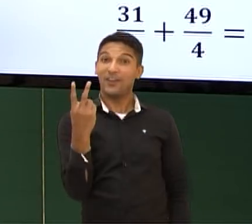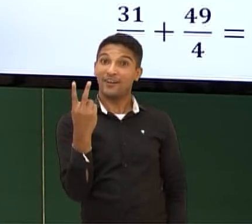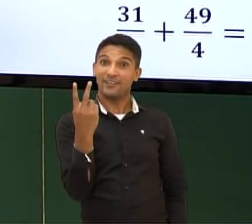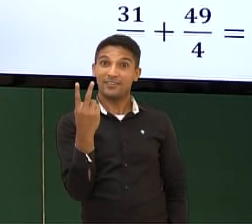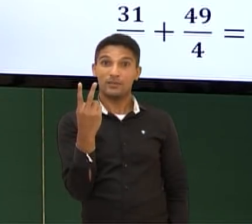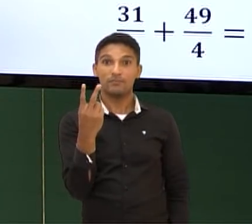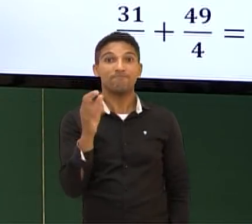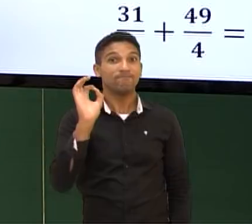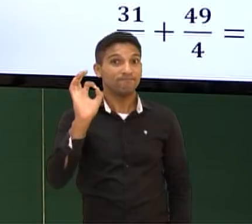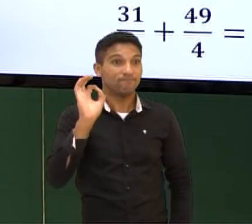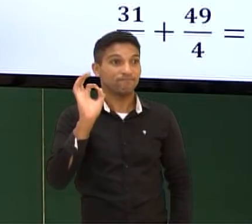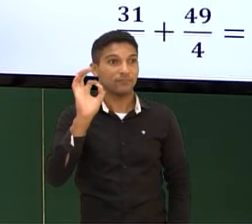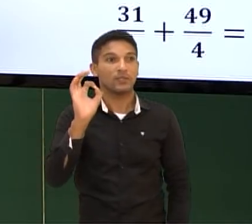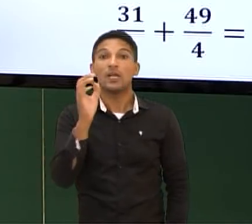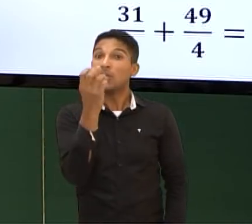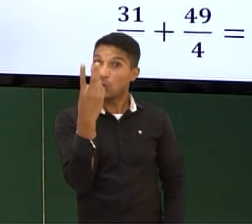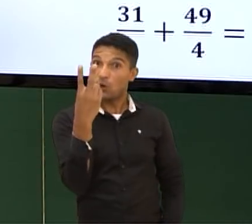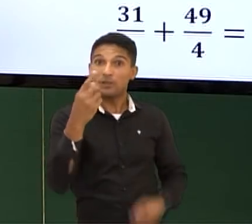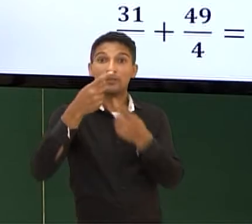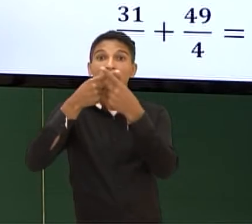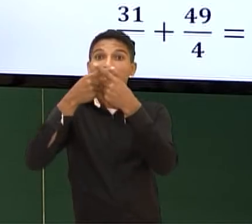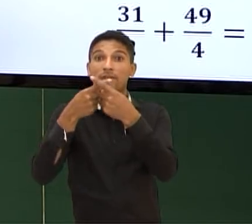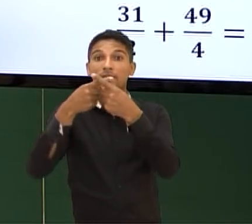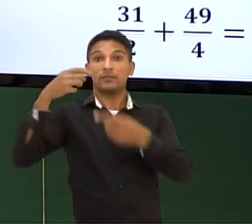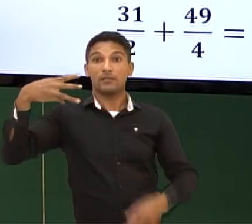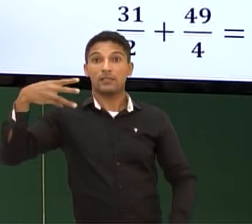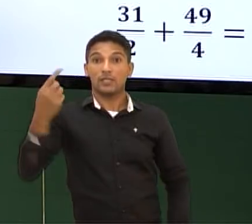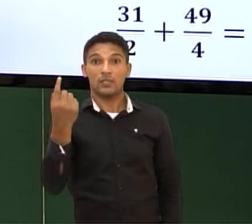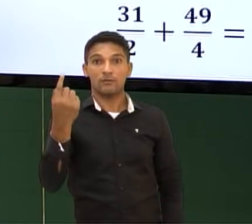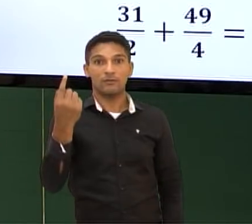E 2 vezes 31, quanto que é?